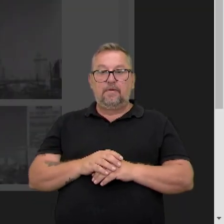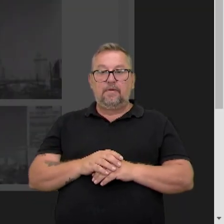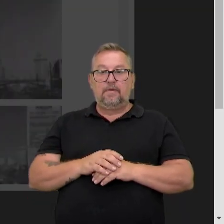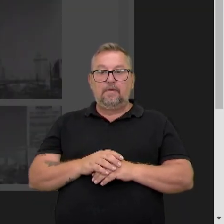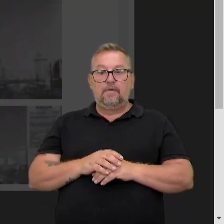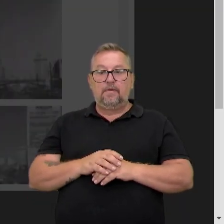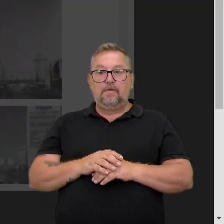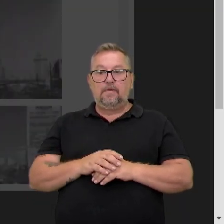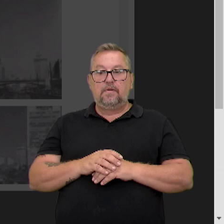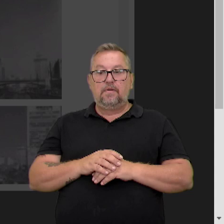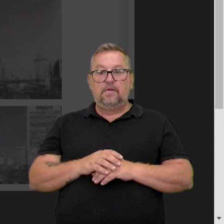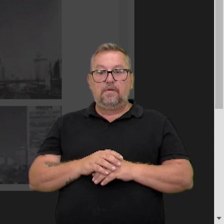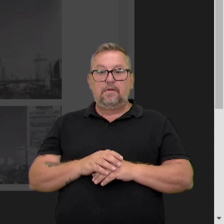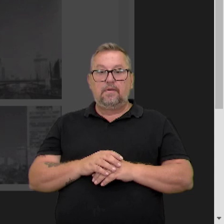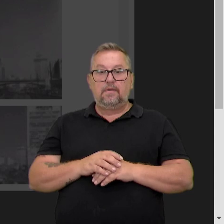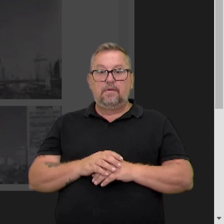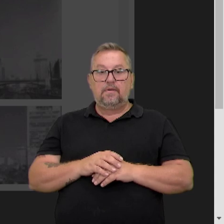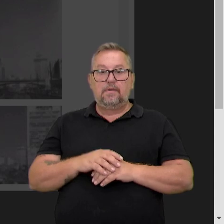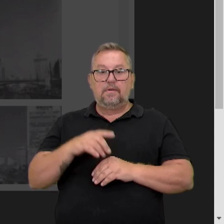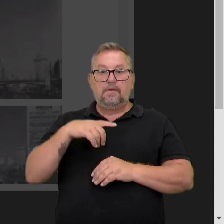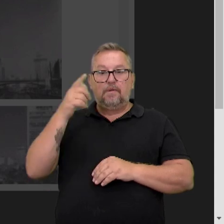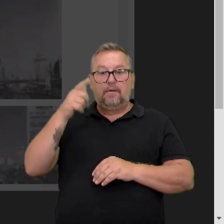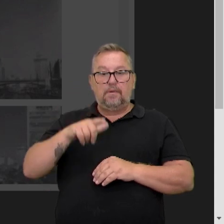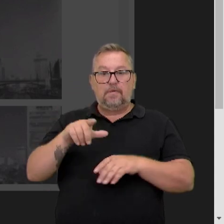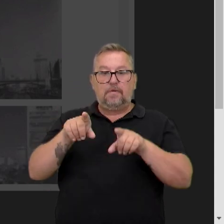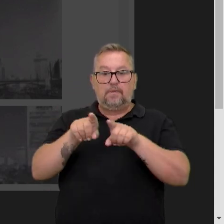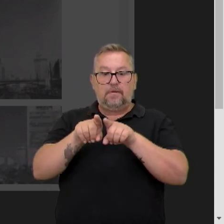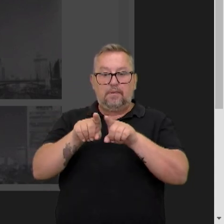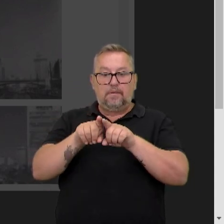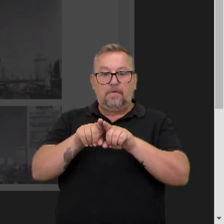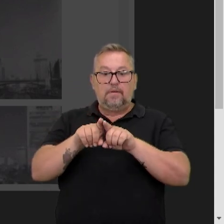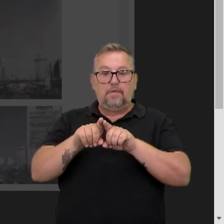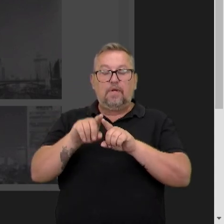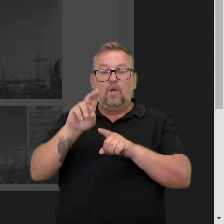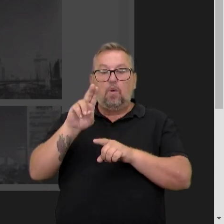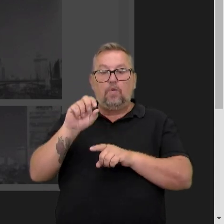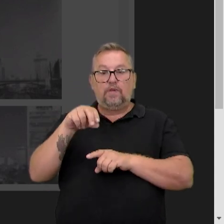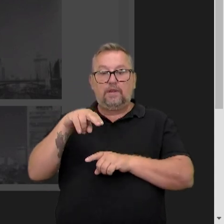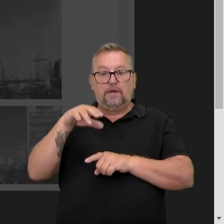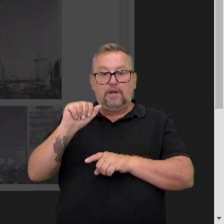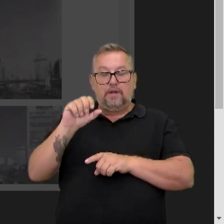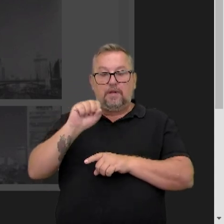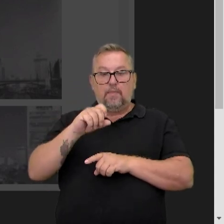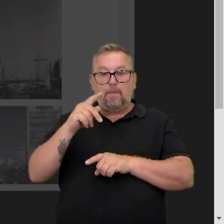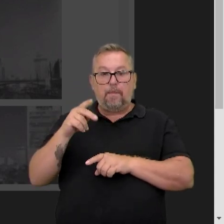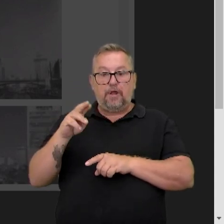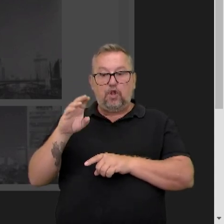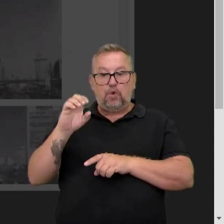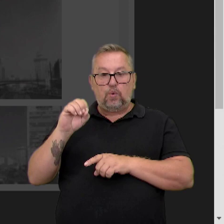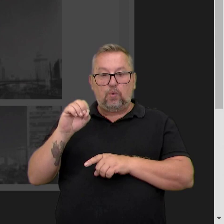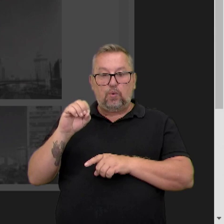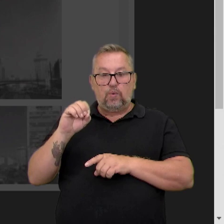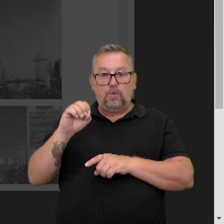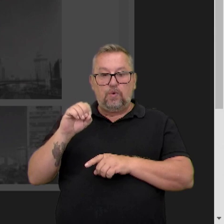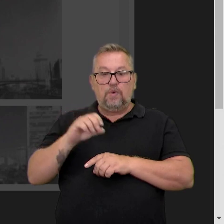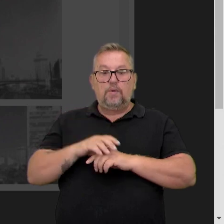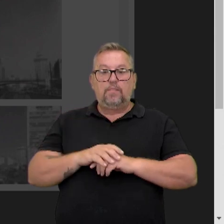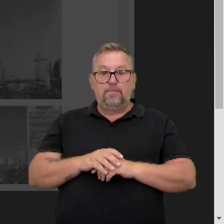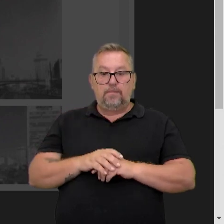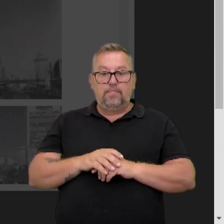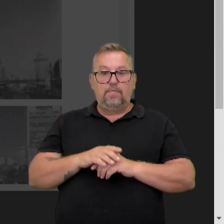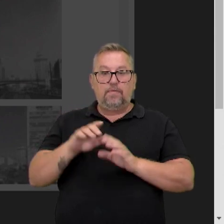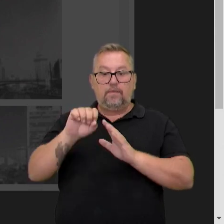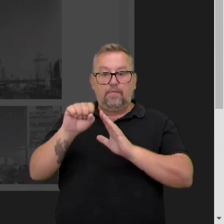um F11, né? Então tem outras imagens aí, ó, usina de São Pedro, né, uma das primeiras usinas aí, já formada aí no